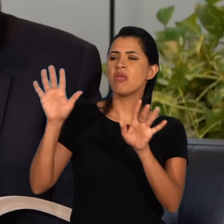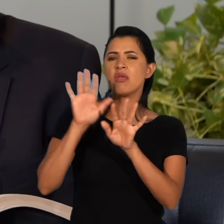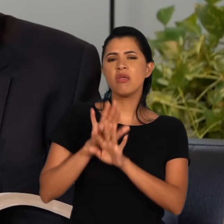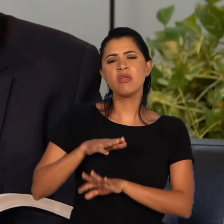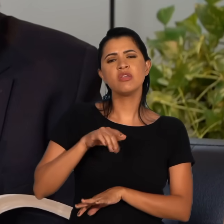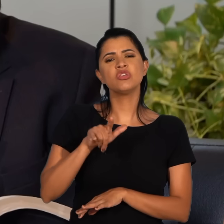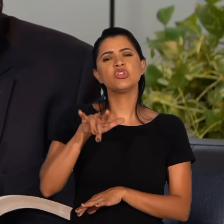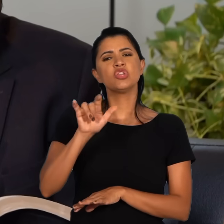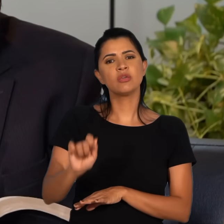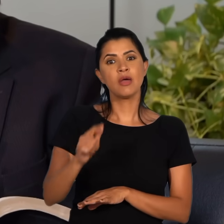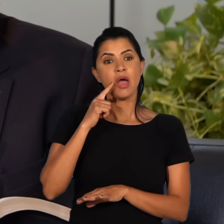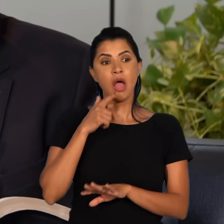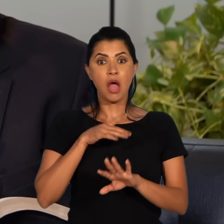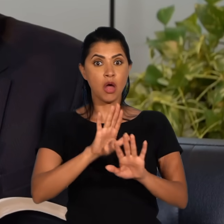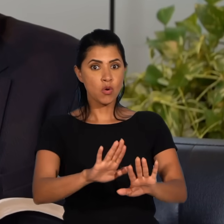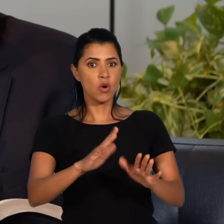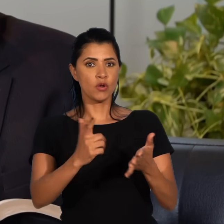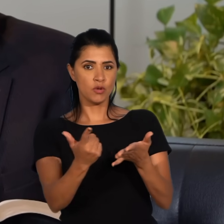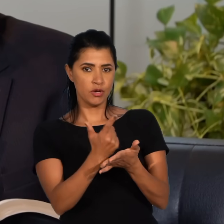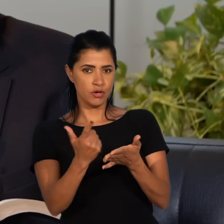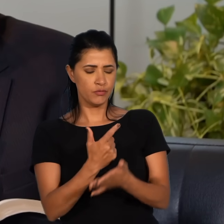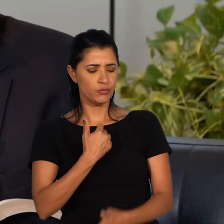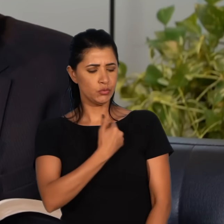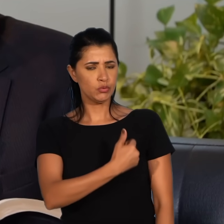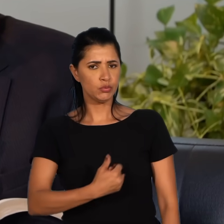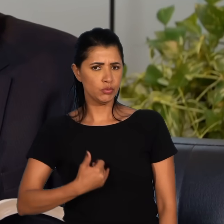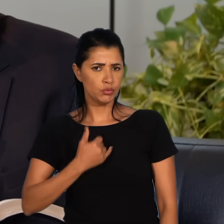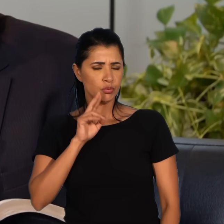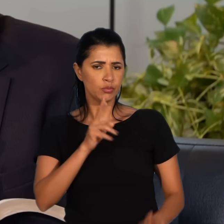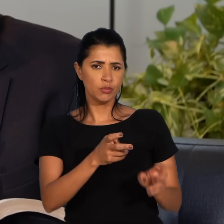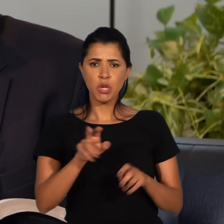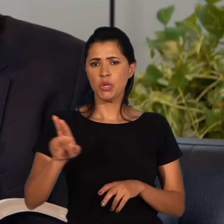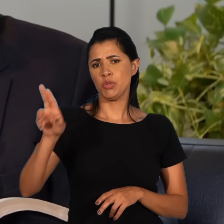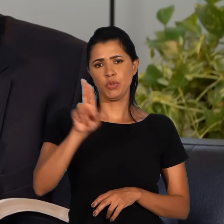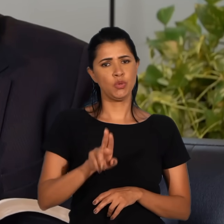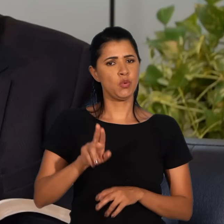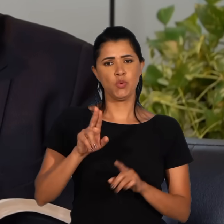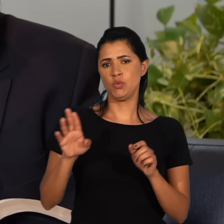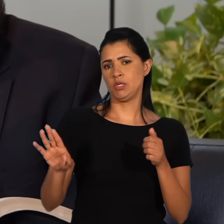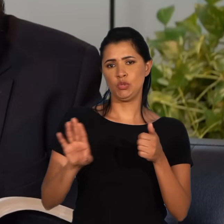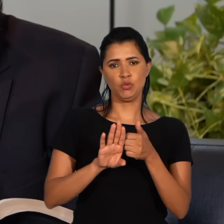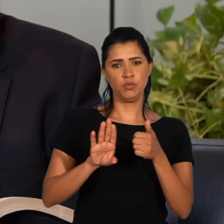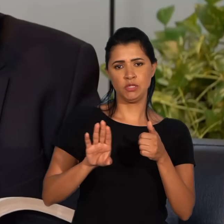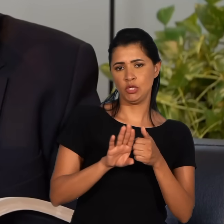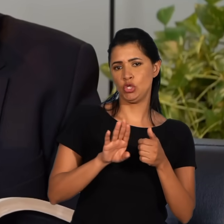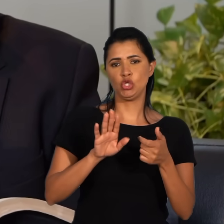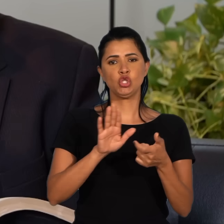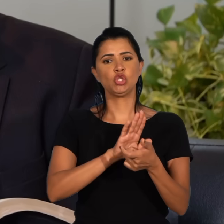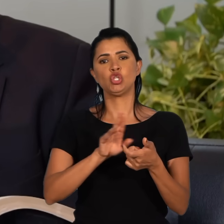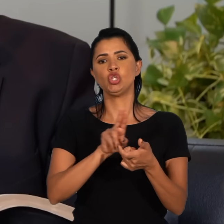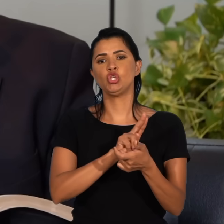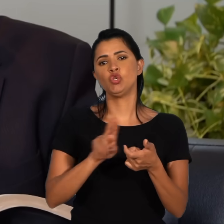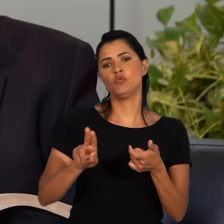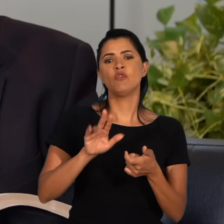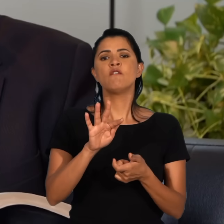né quando a gente vai pro livro de João a gente percebe que ele não usa o substantivo fé e crença